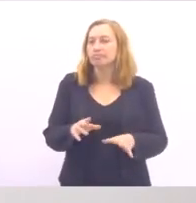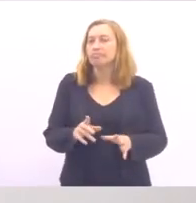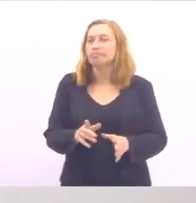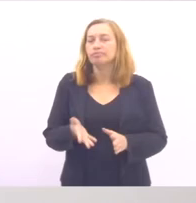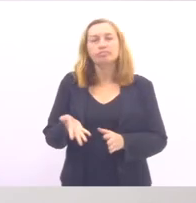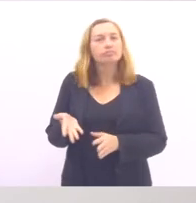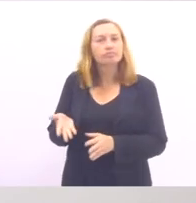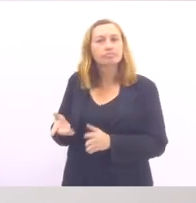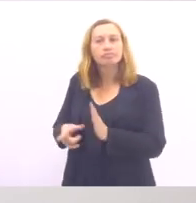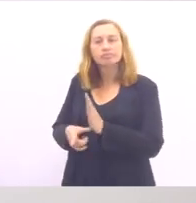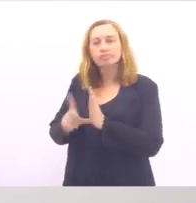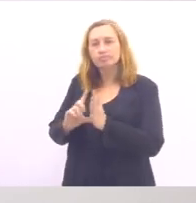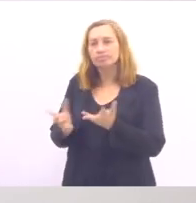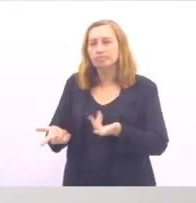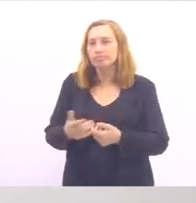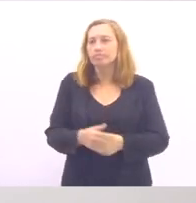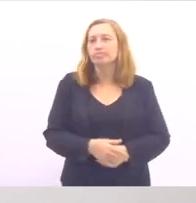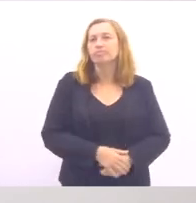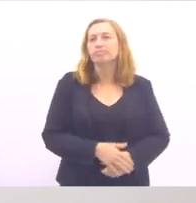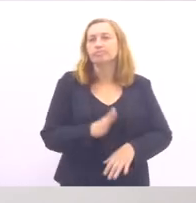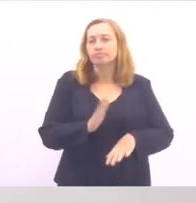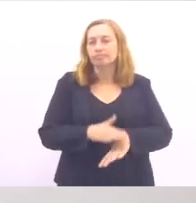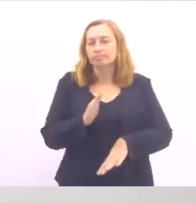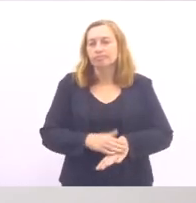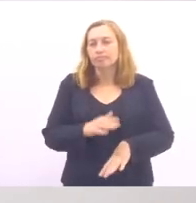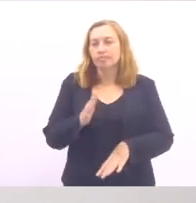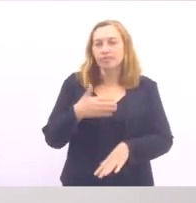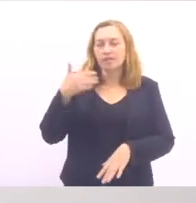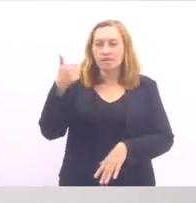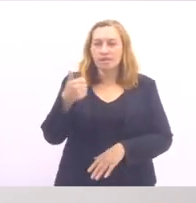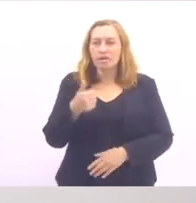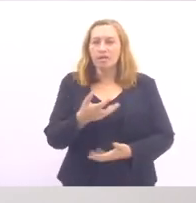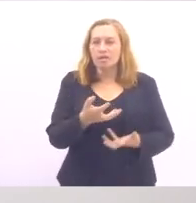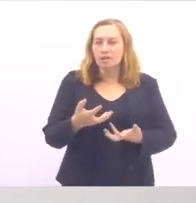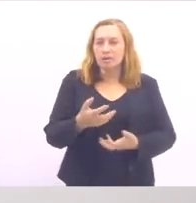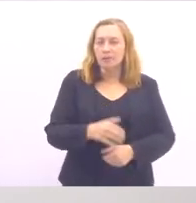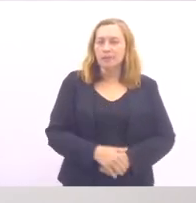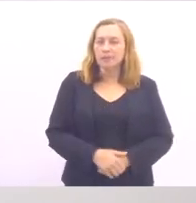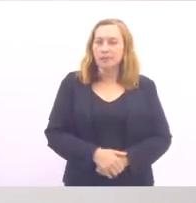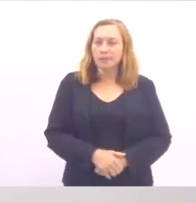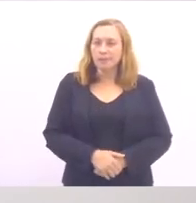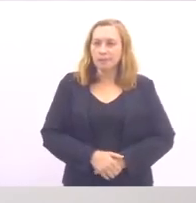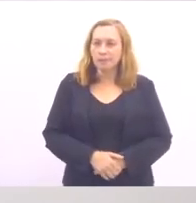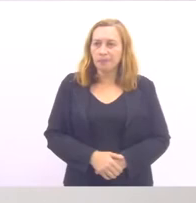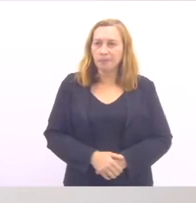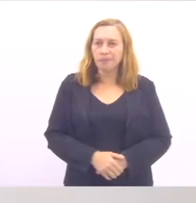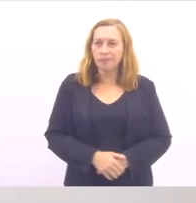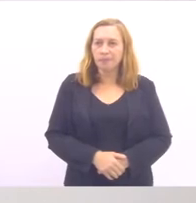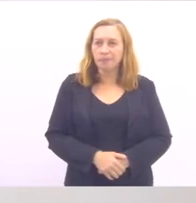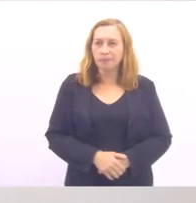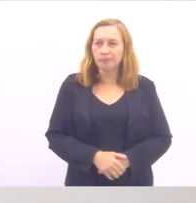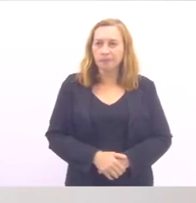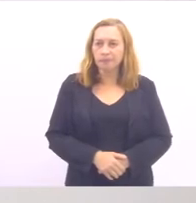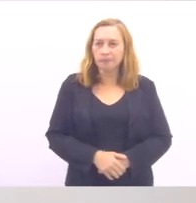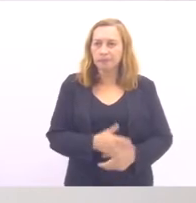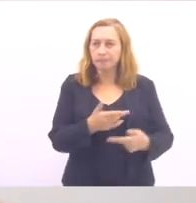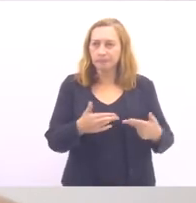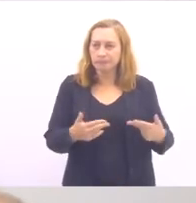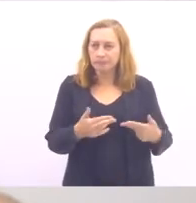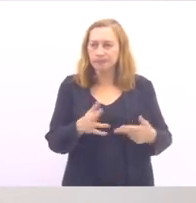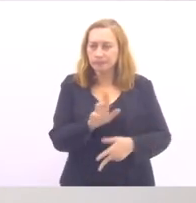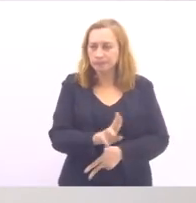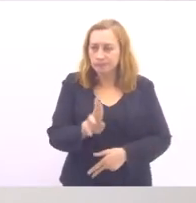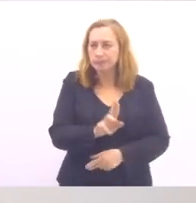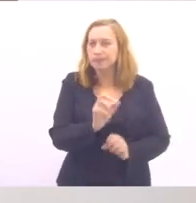inscreveu. Cada vez mais a gente vai fazer melhorias nele. A gente quer que ele seja, além de várias utilidades que ele